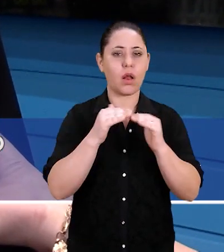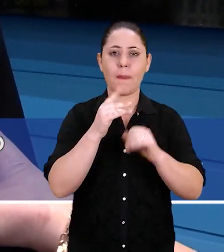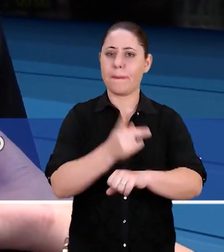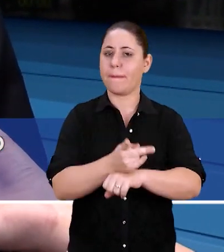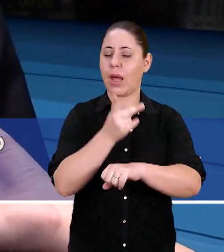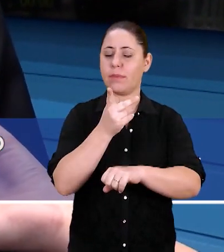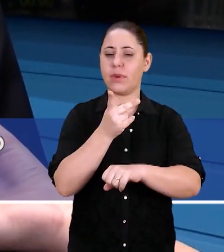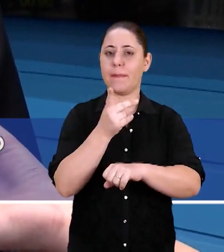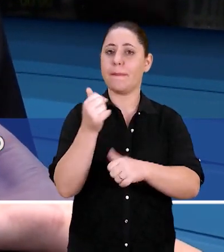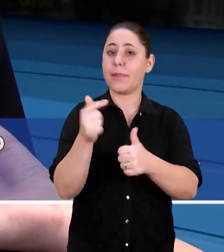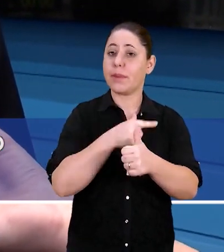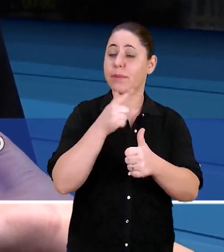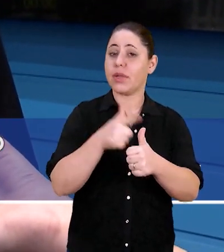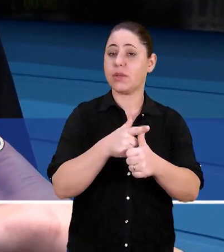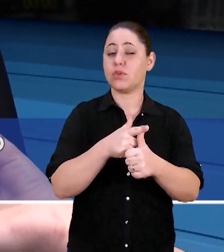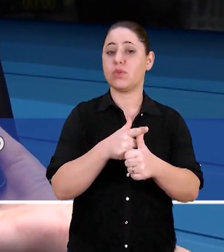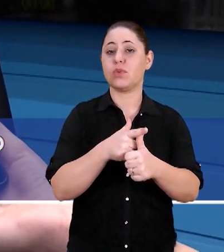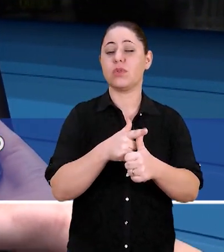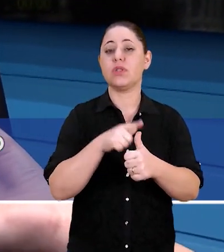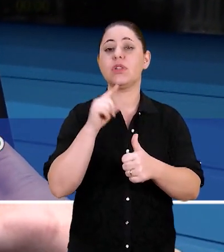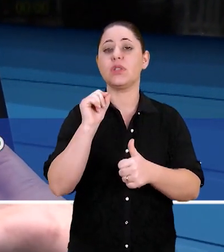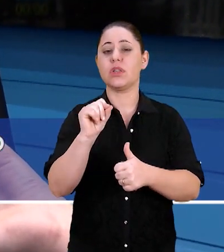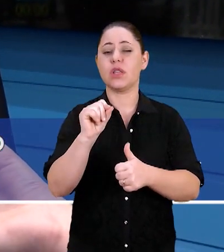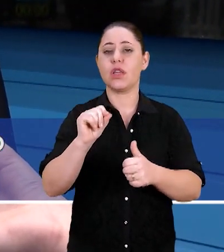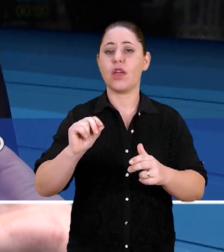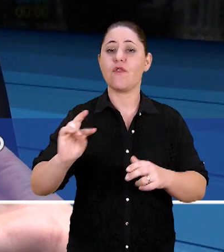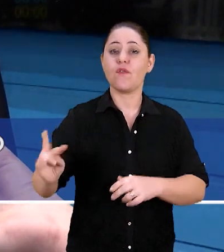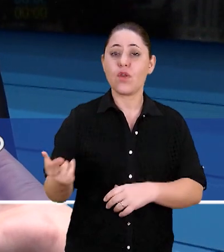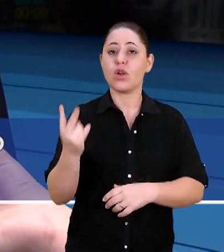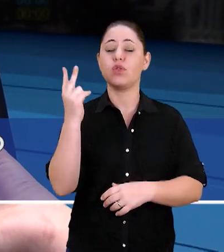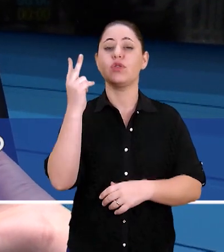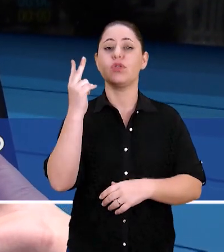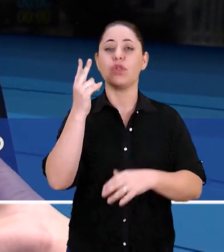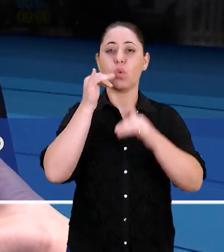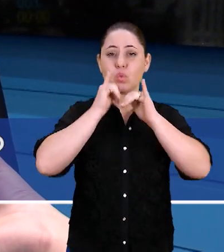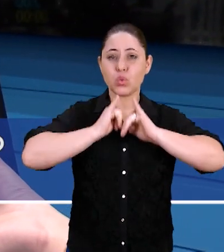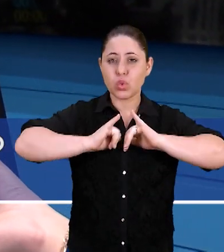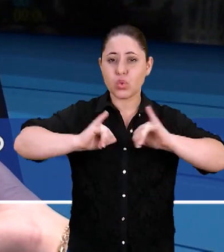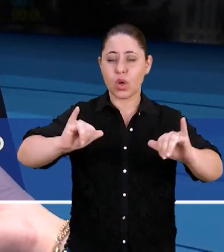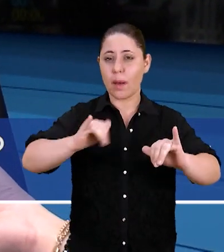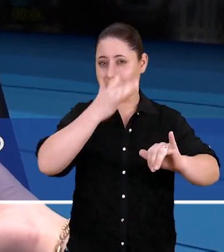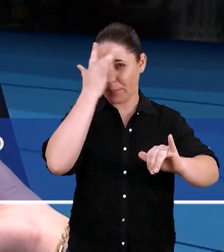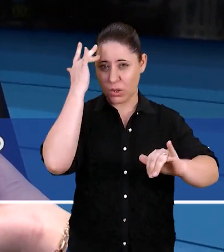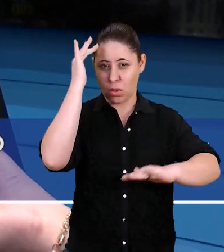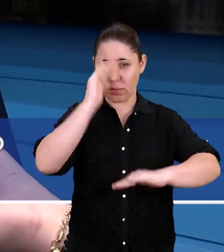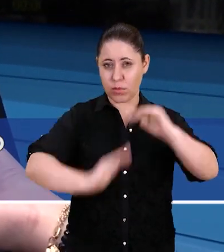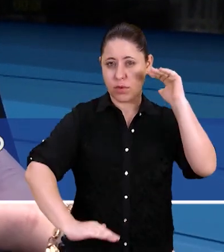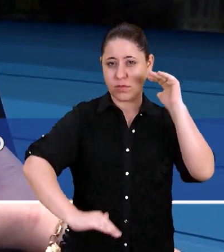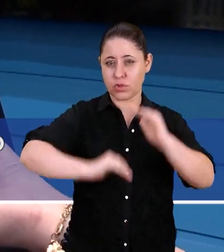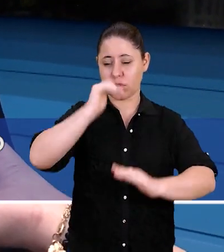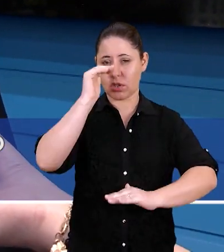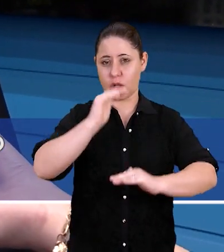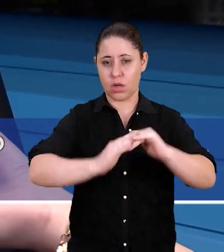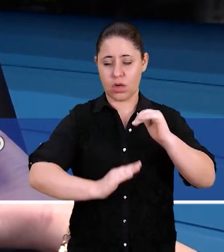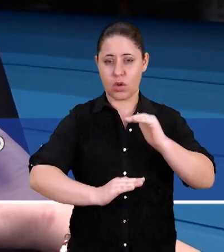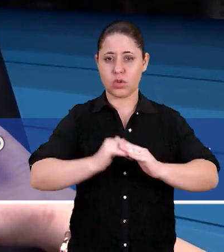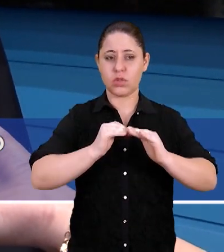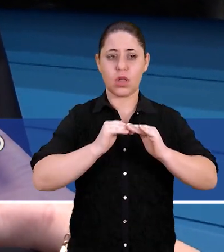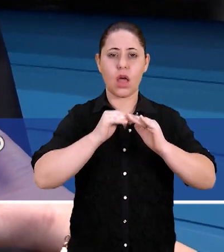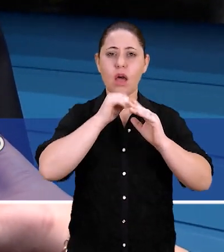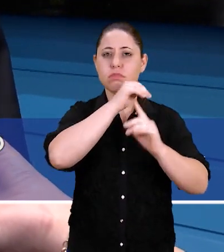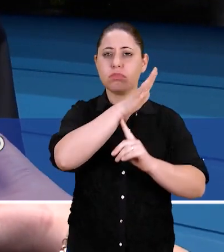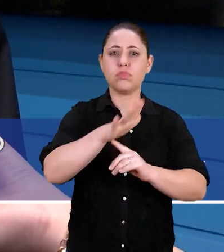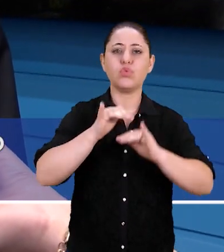prêmio pela primeira vez em que a gente valoriza o jornalista que passa para